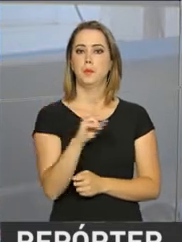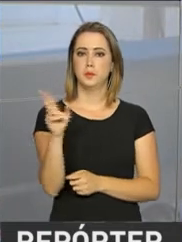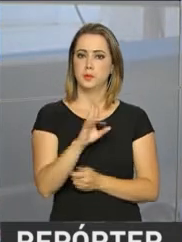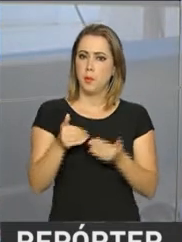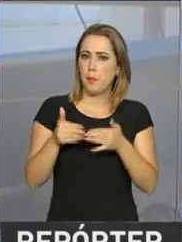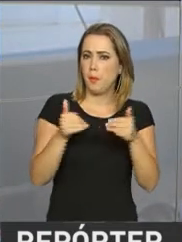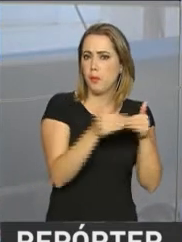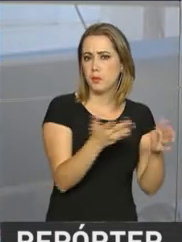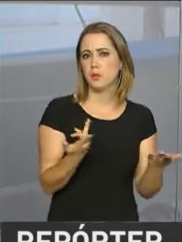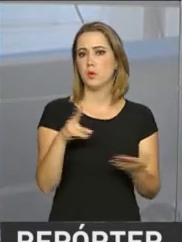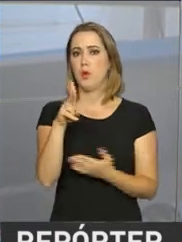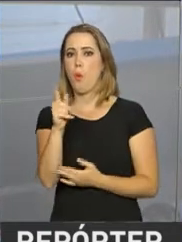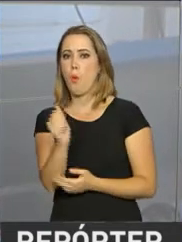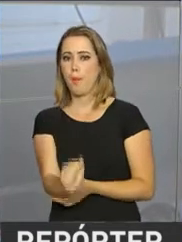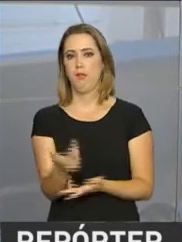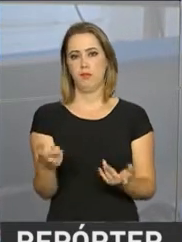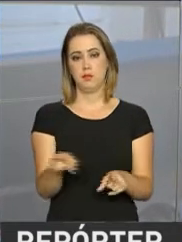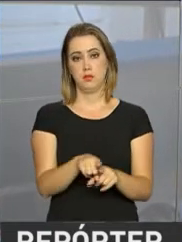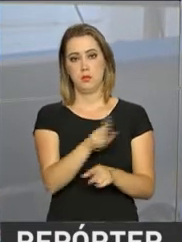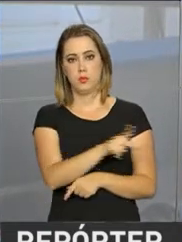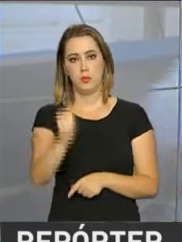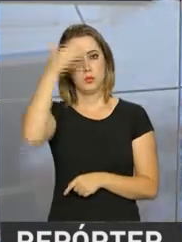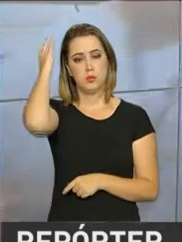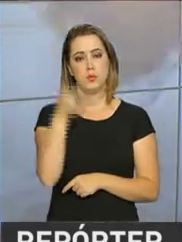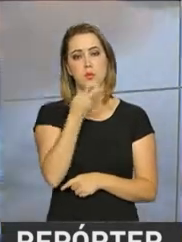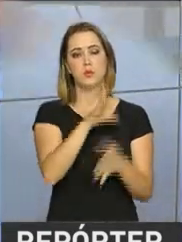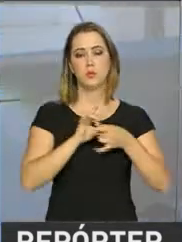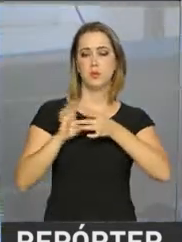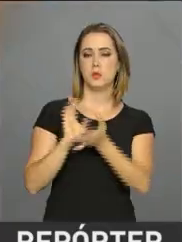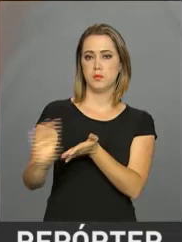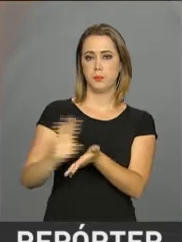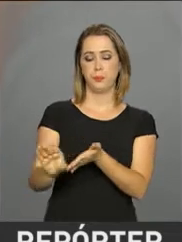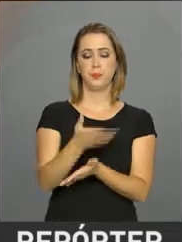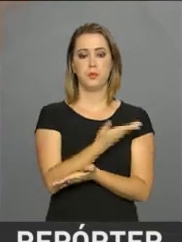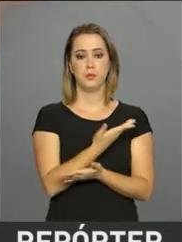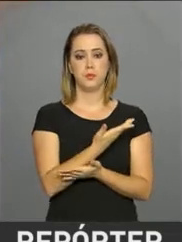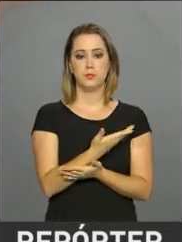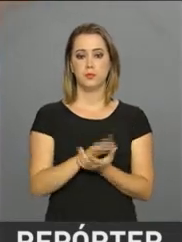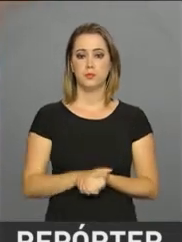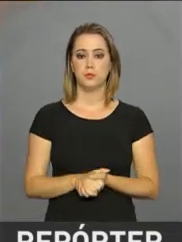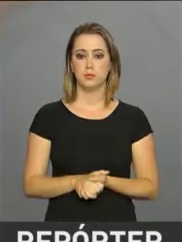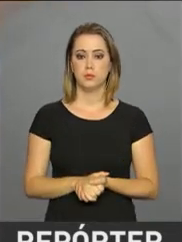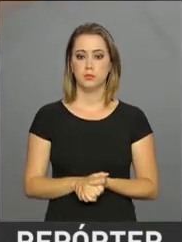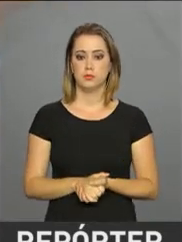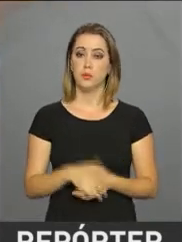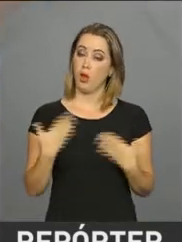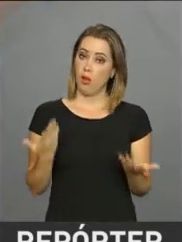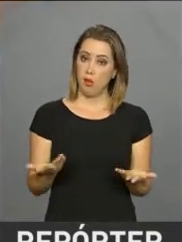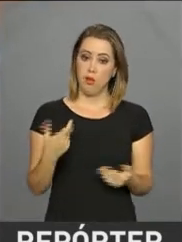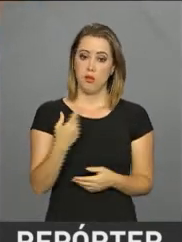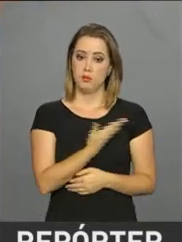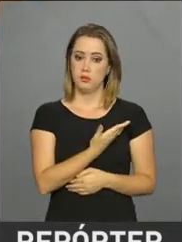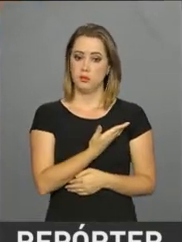básicas de saúde o presidente michel temer falou sobre a liberação desses recursos eu estou ao lado do ricardo